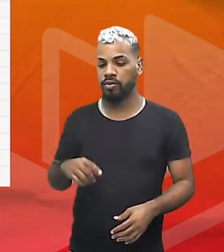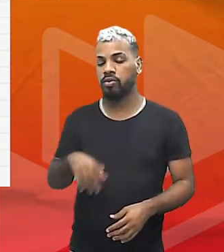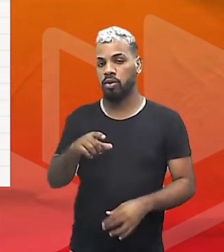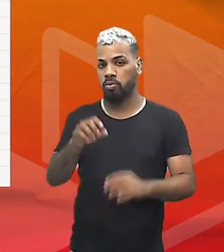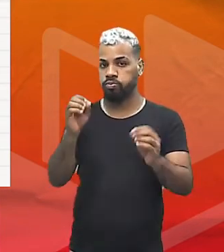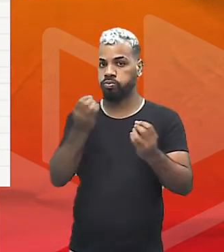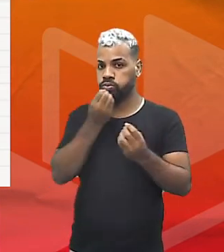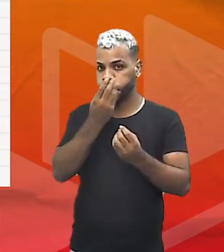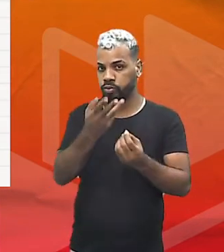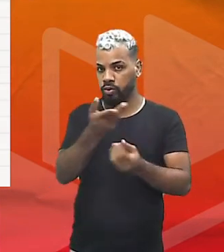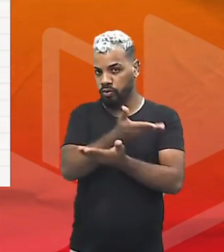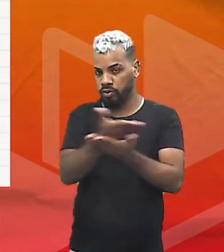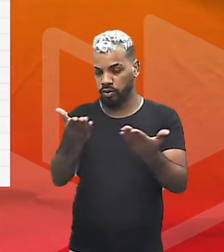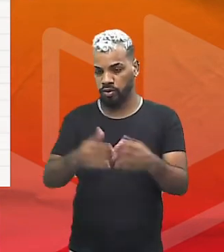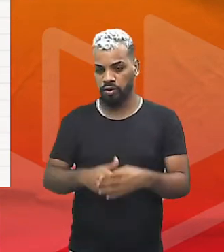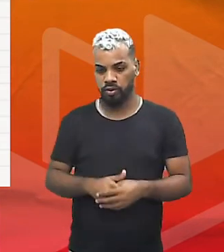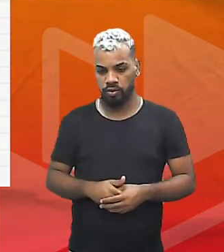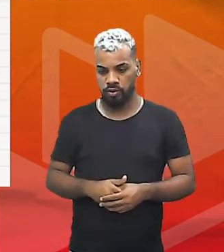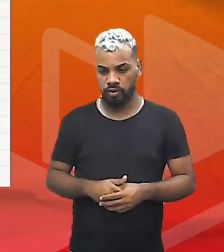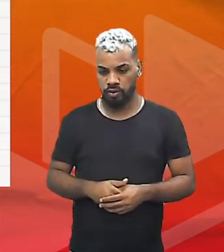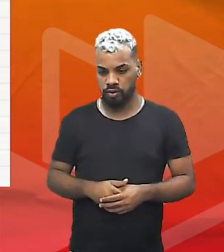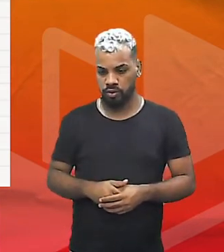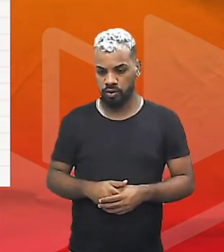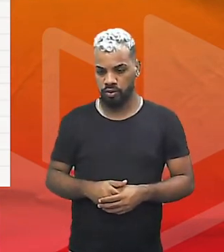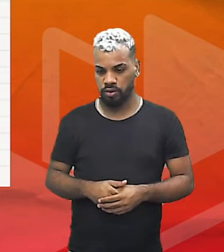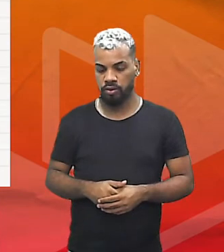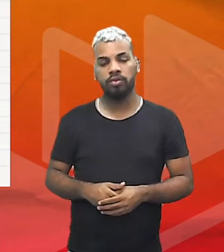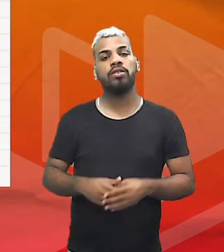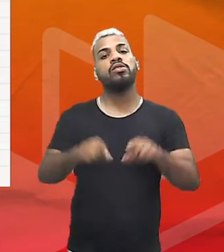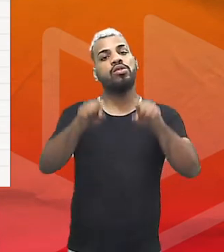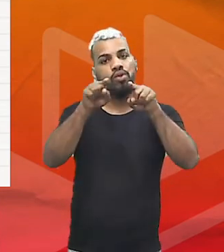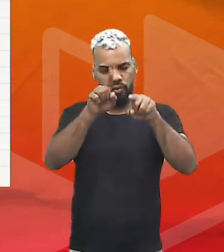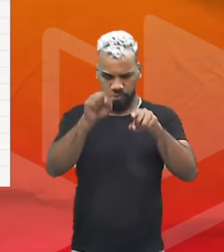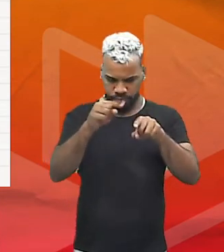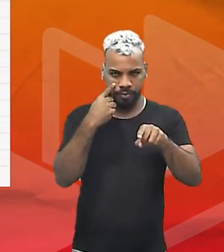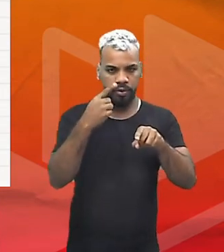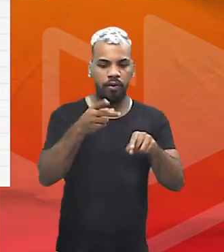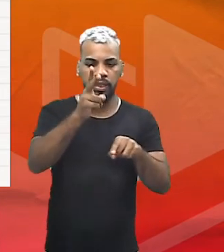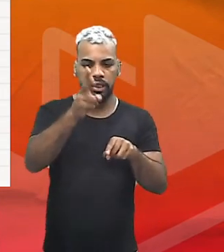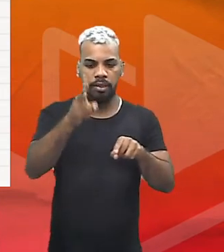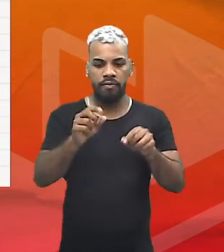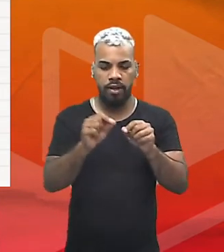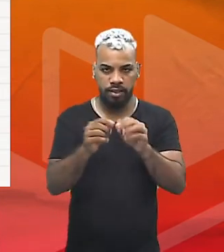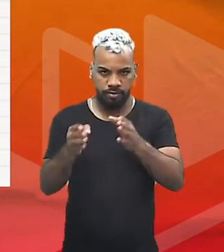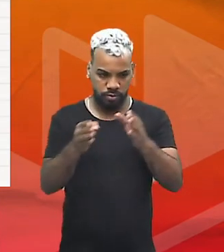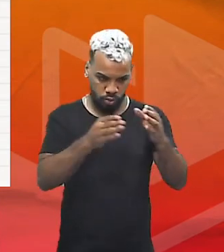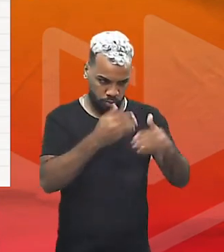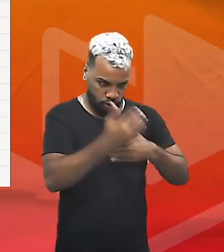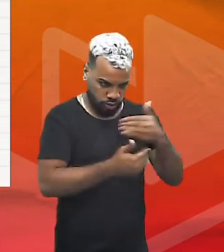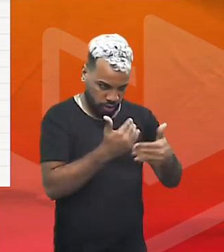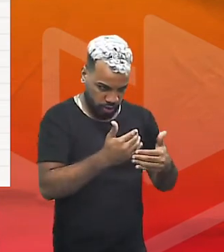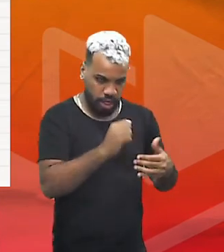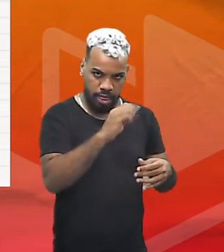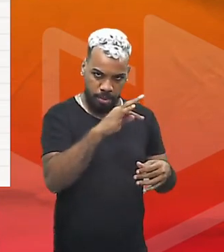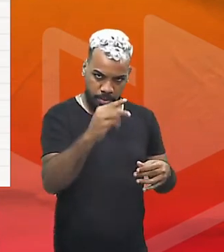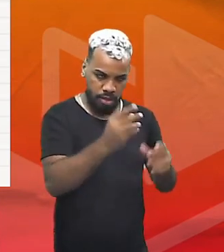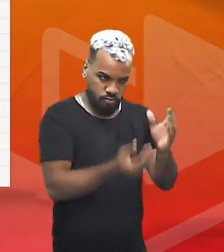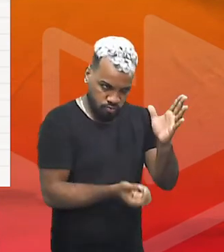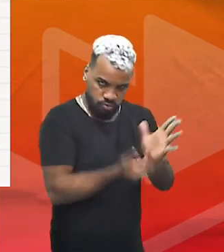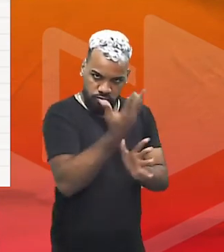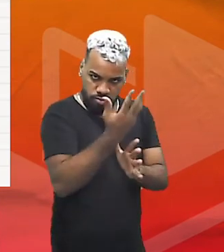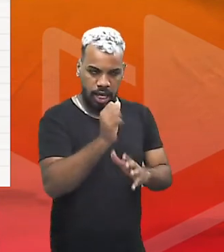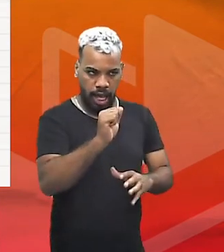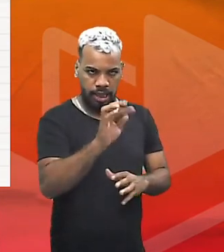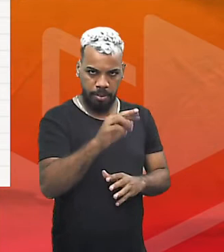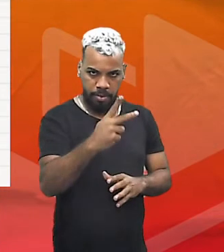para vocês Toda vez que você faz um processo que produz ATP Toda vez que você faz um processo